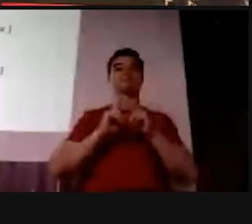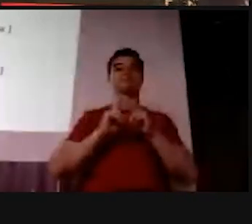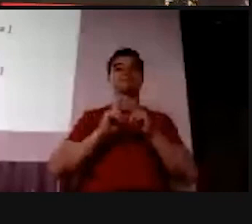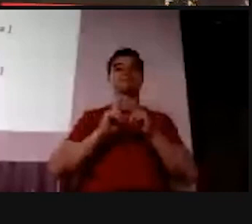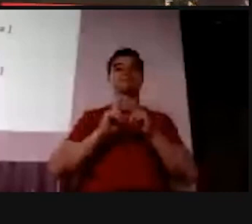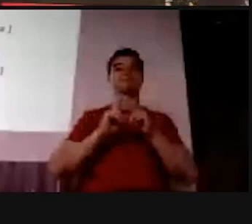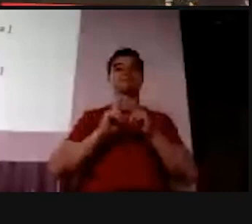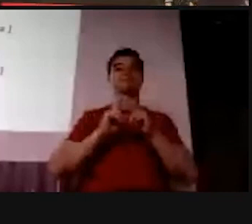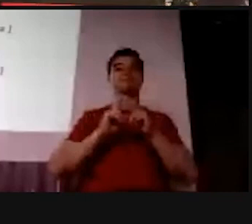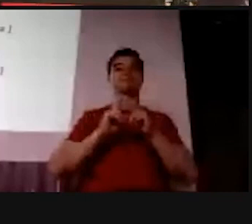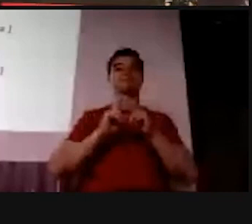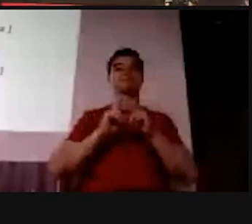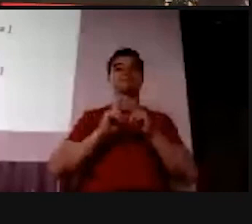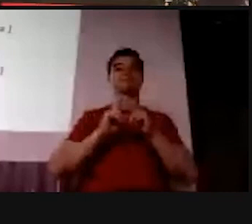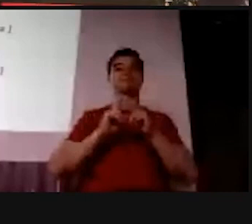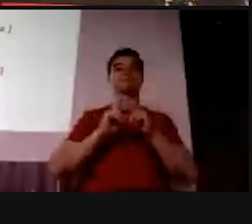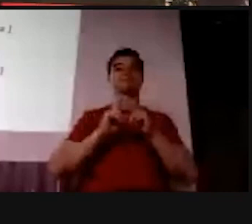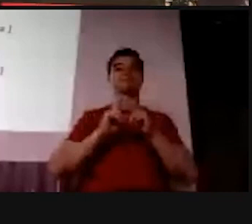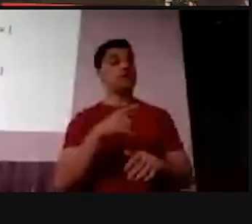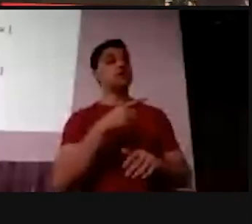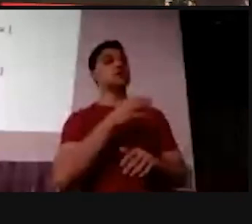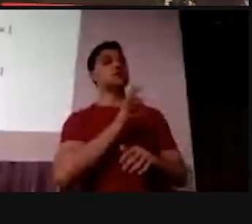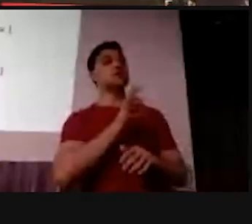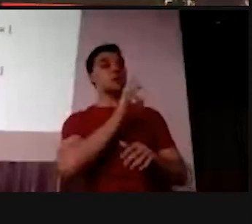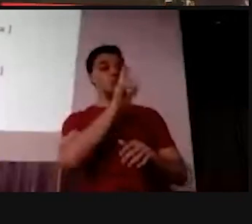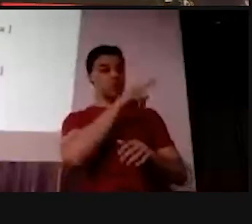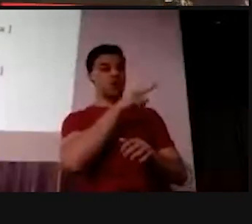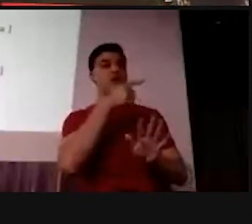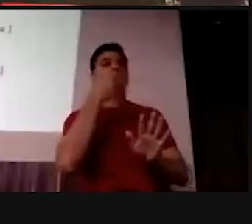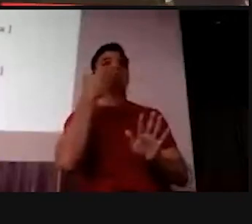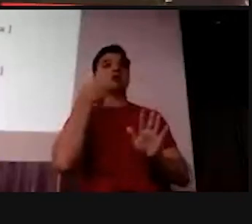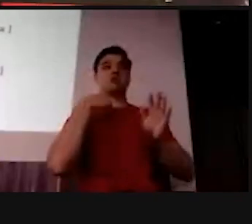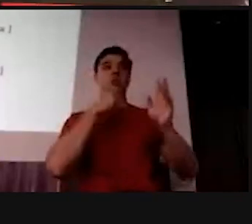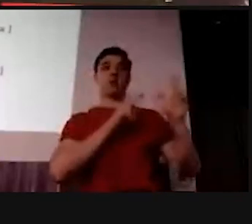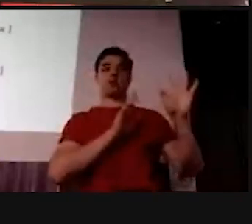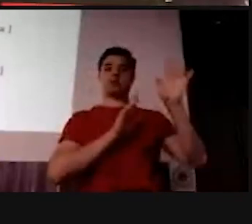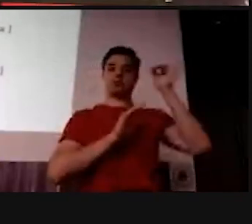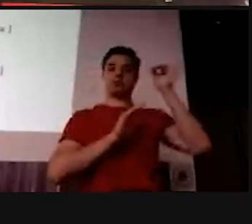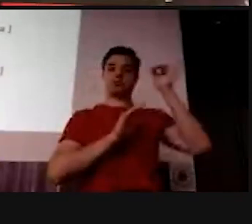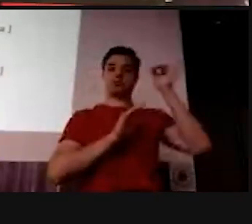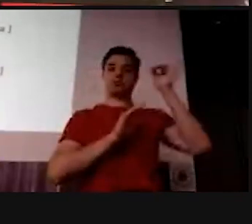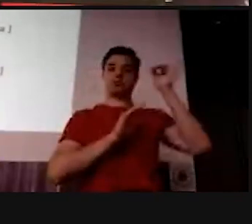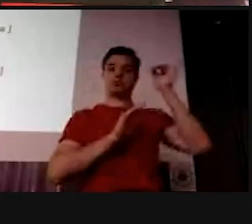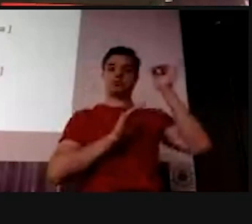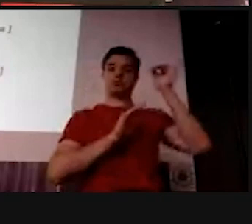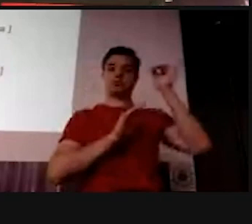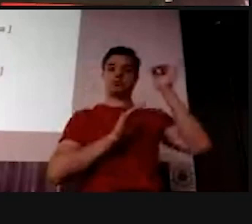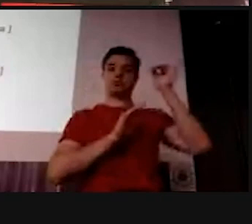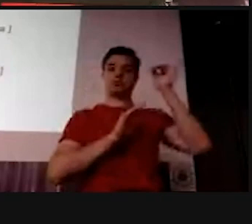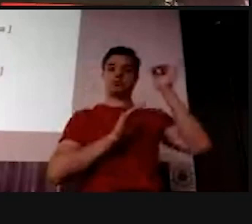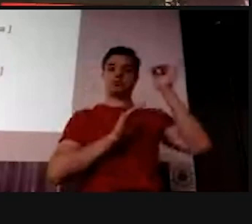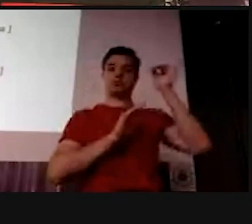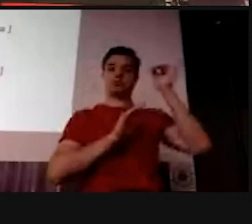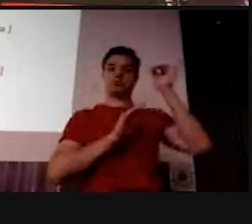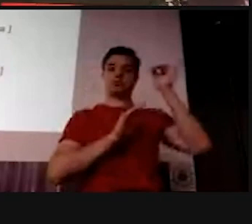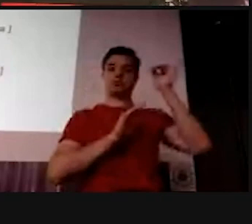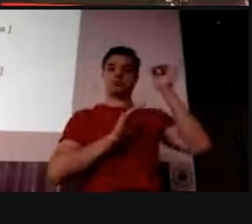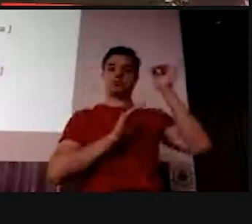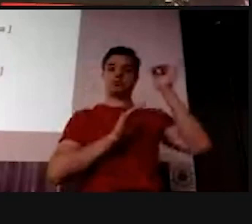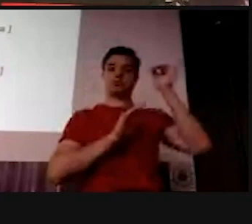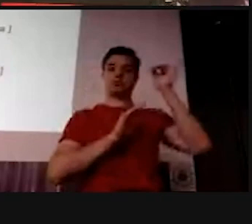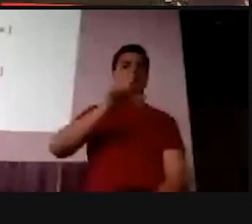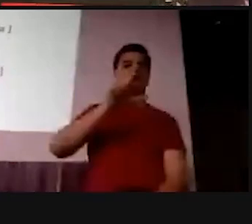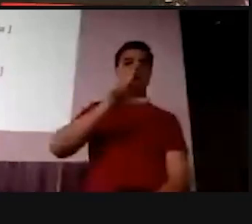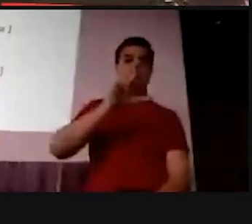a outra pessoa não erra a mesma coisa. E eu trabalhei com a Luiz Helena no Magazine Luiza e eu ouvi uma coisa dela muito legal que é, não é que você